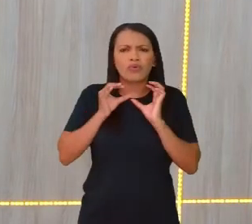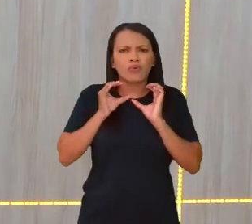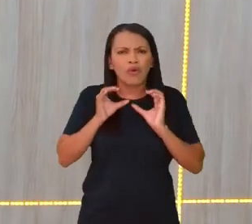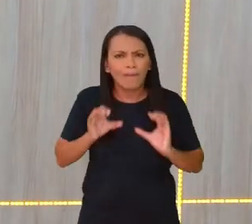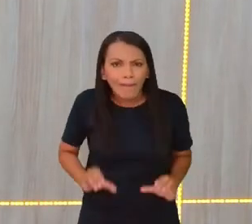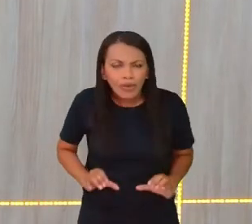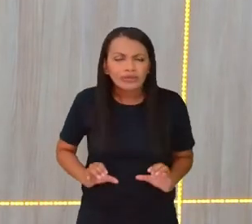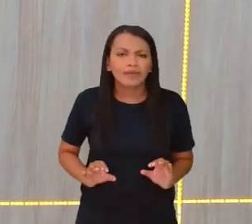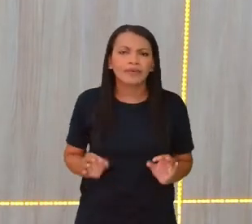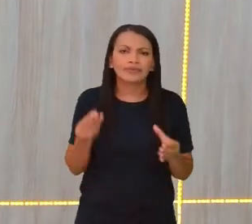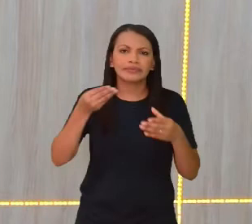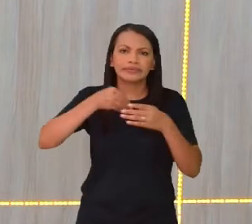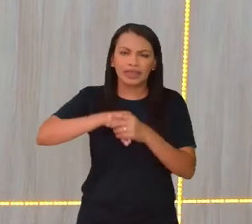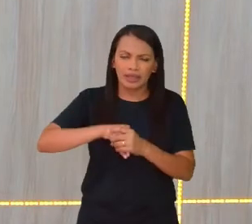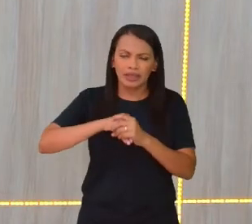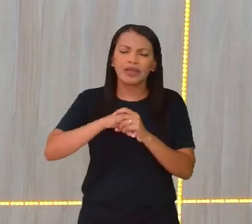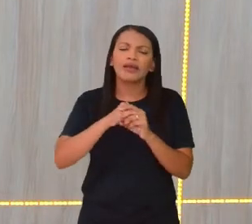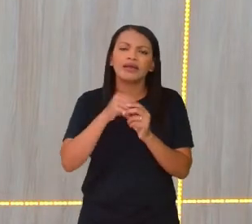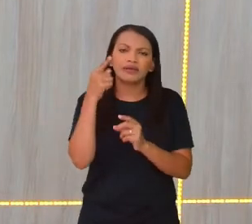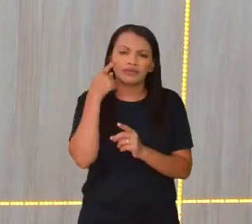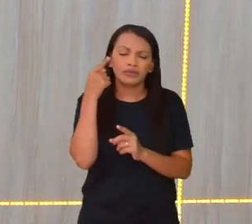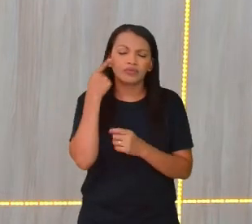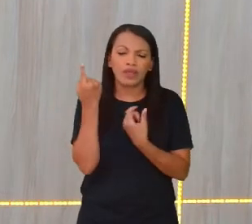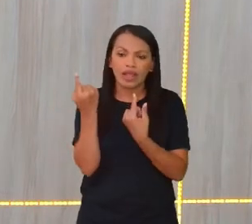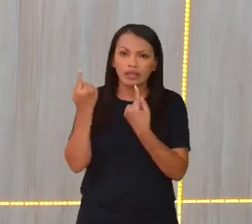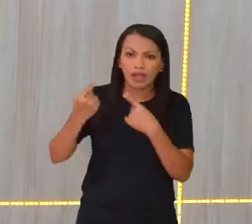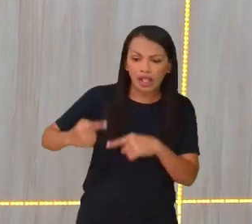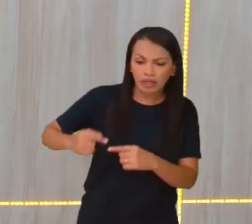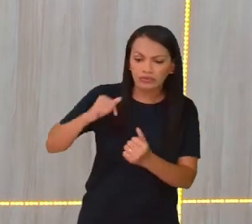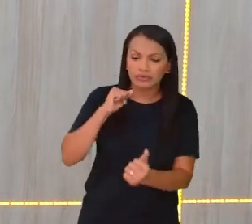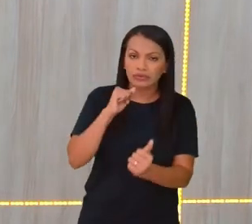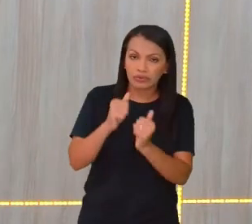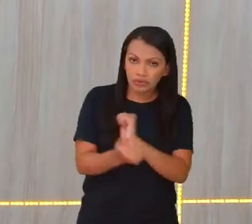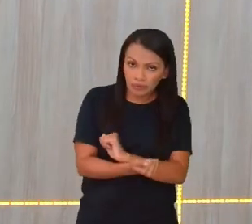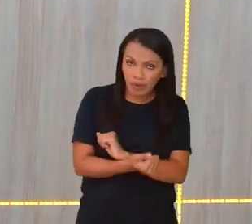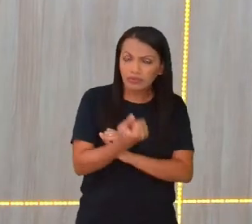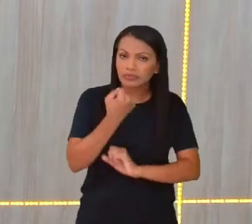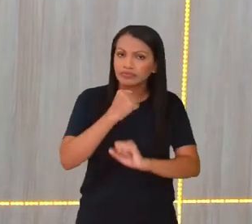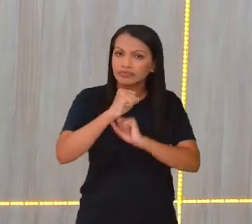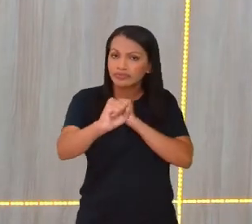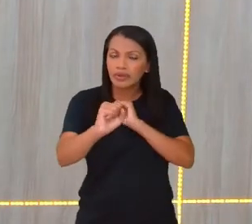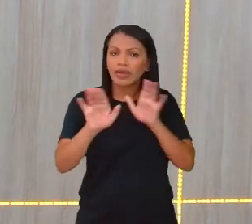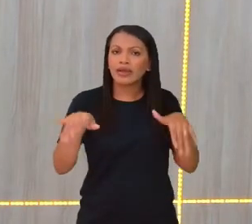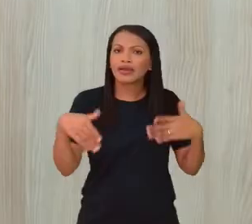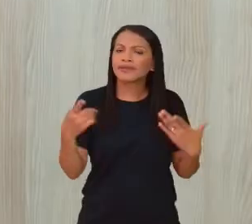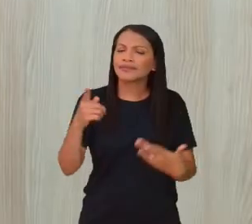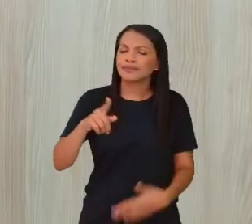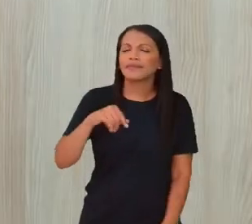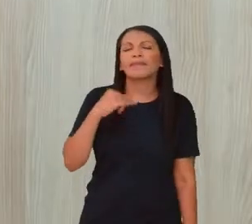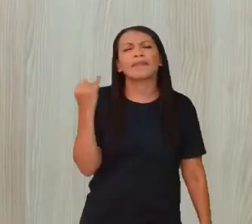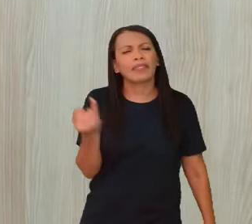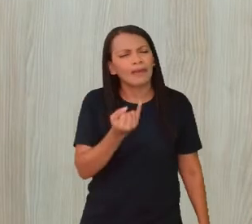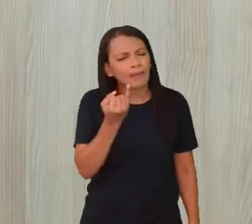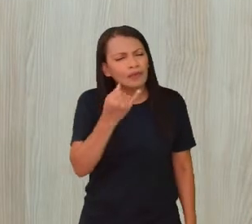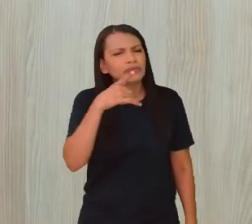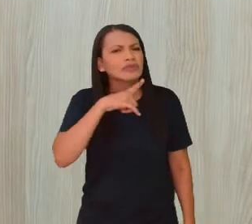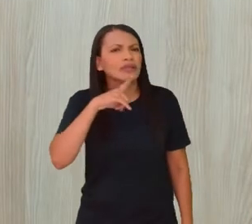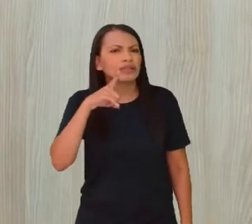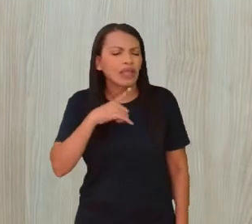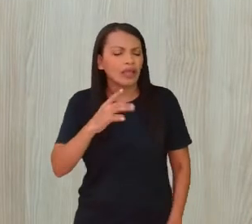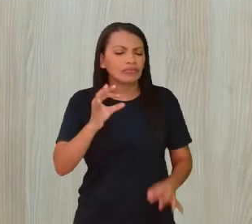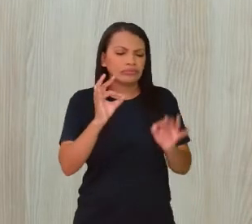né? Dentro das artes marciais, das lutas, dos esportes de combate, né, não, Sim, professora? é importante, né, ter essa